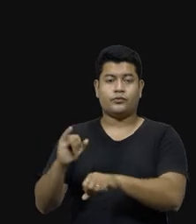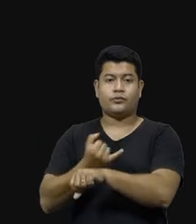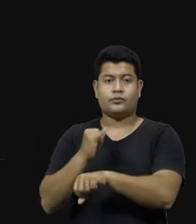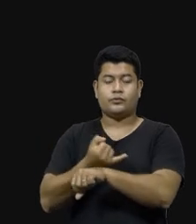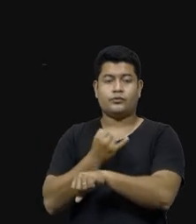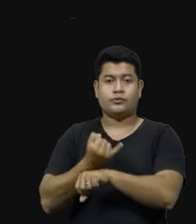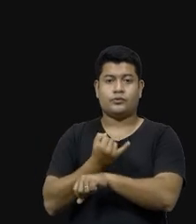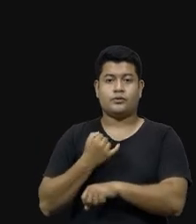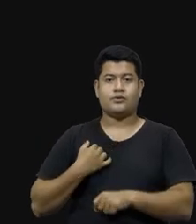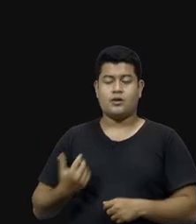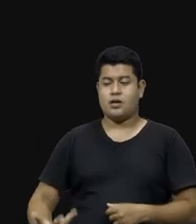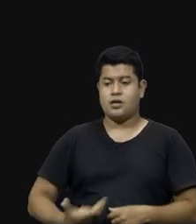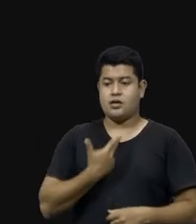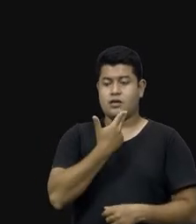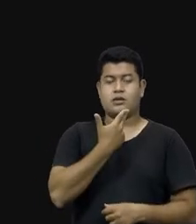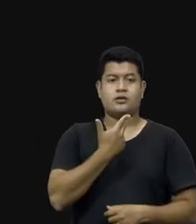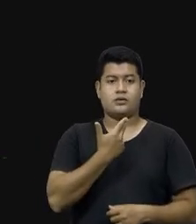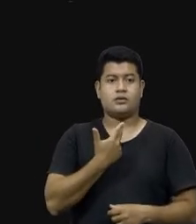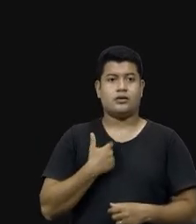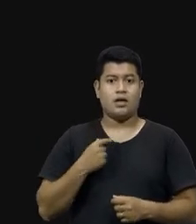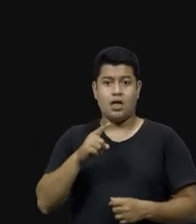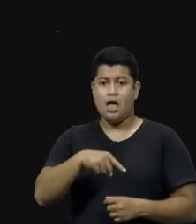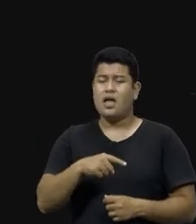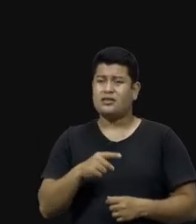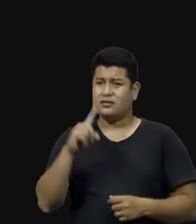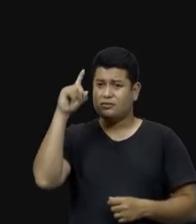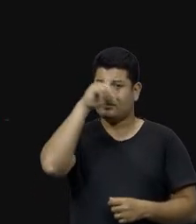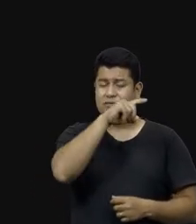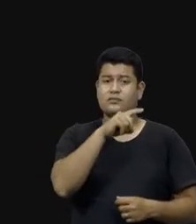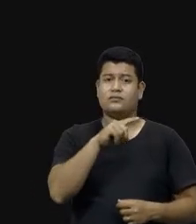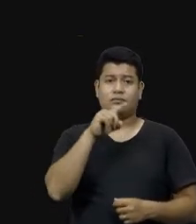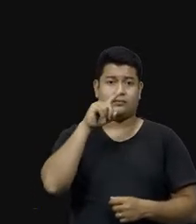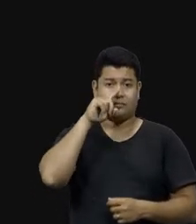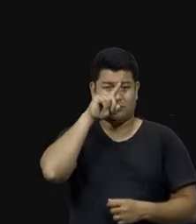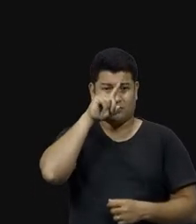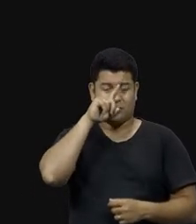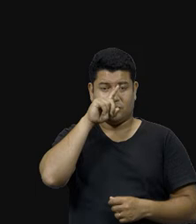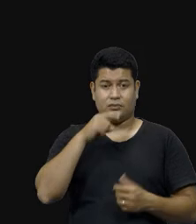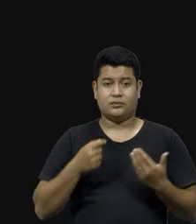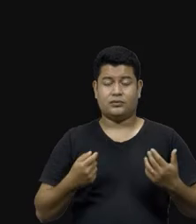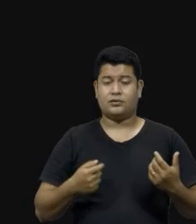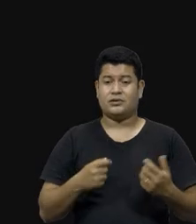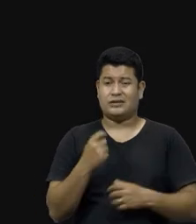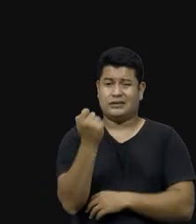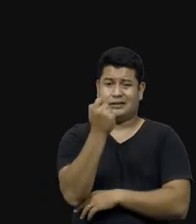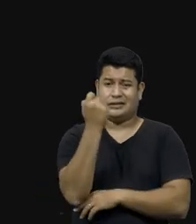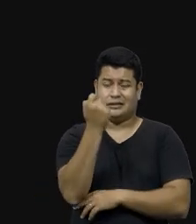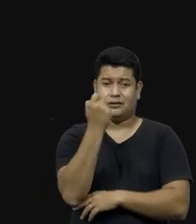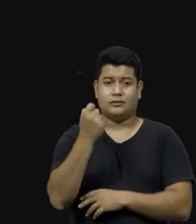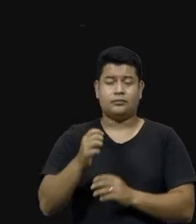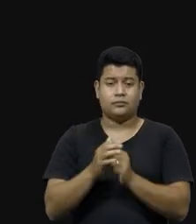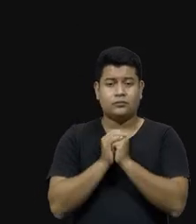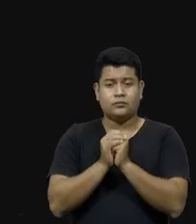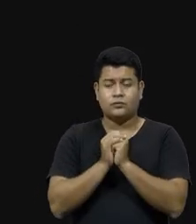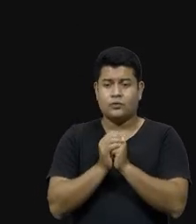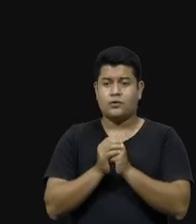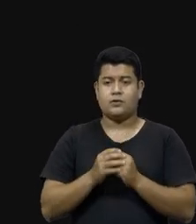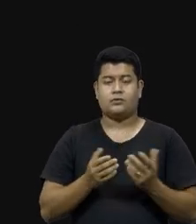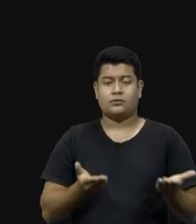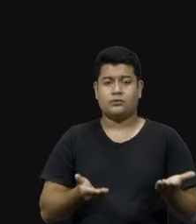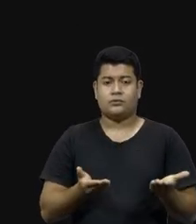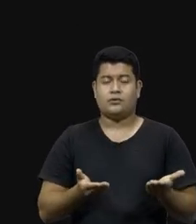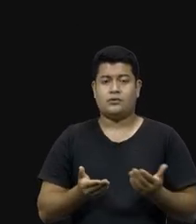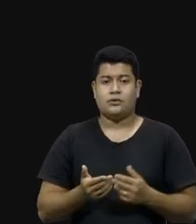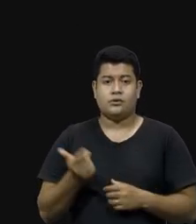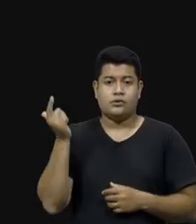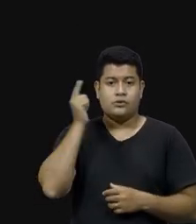realizar a cirurgia. O caso dele é muito delicado e ele está muito grave. Vamos fazer uma corrente de oração e ter muita fé que ele